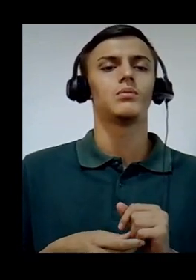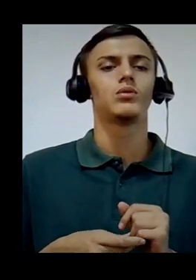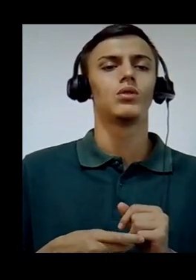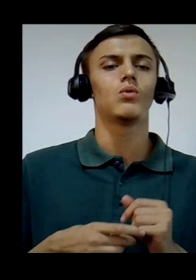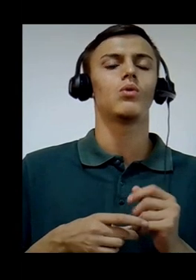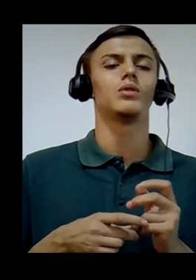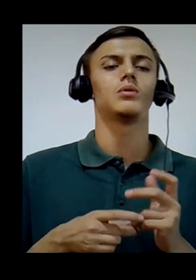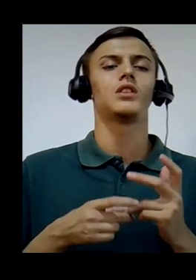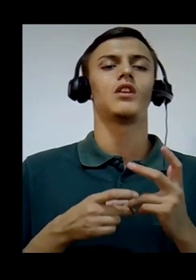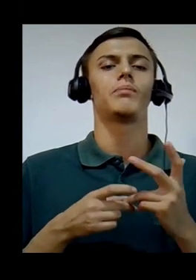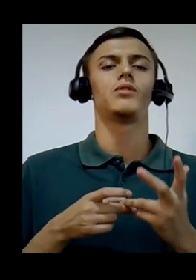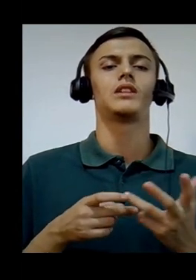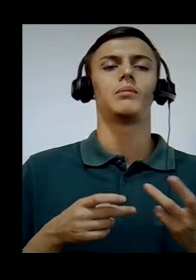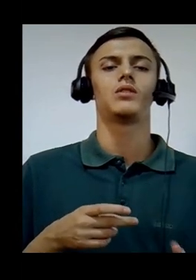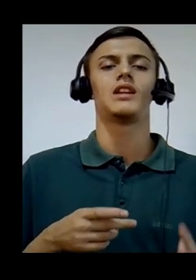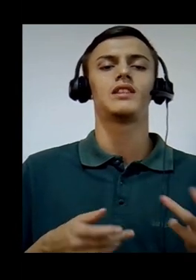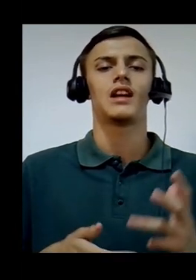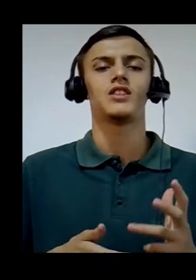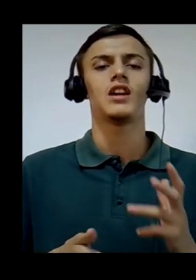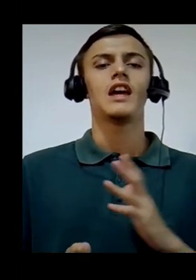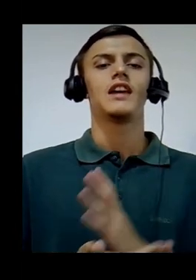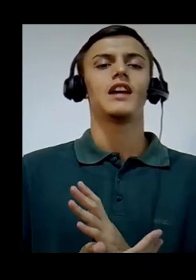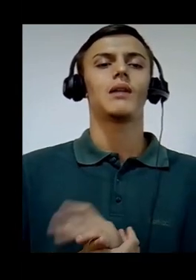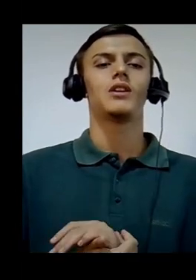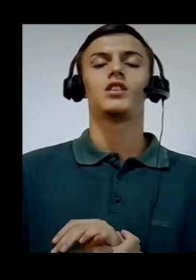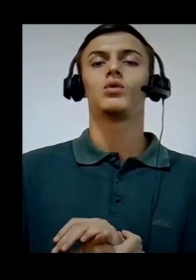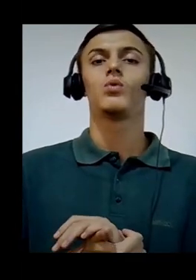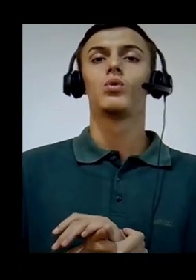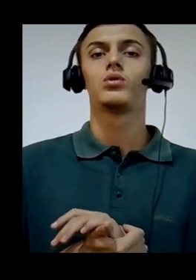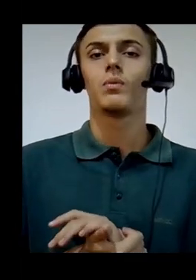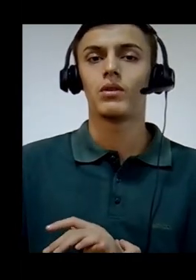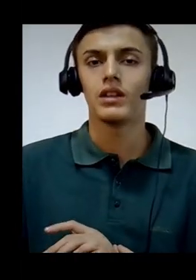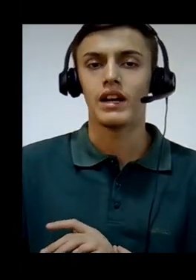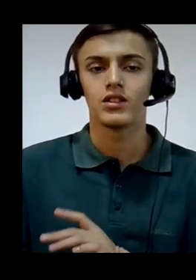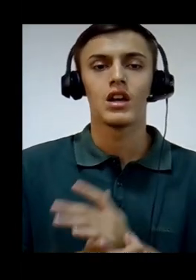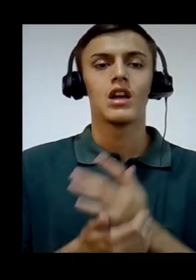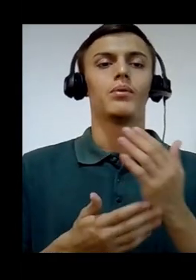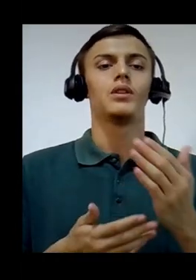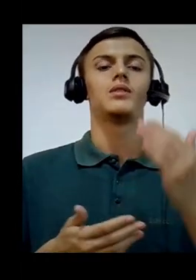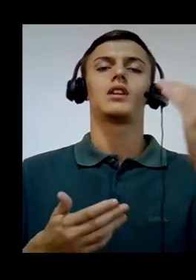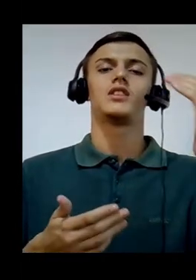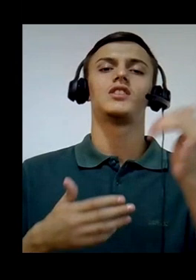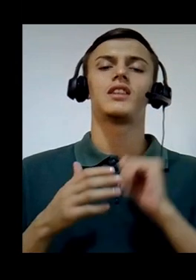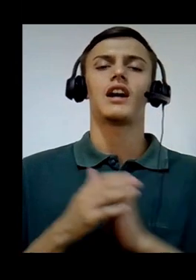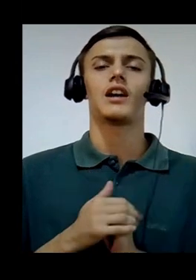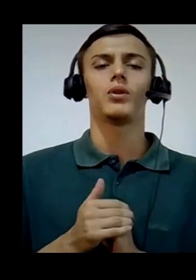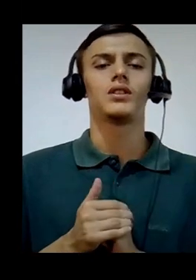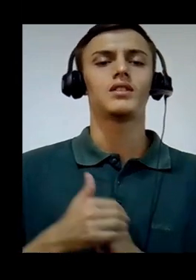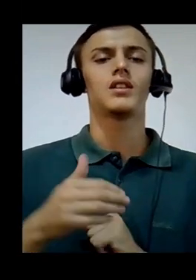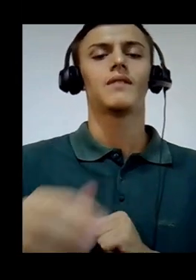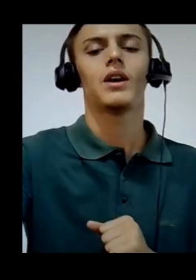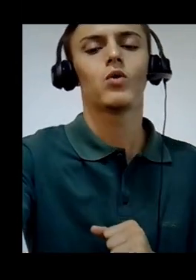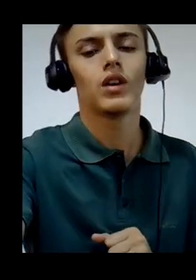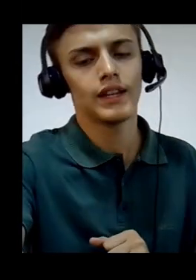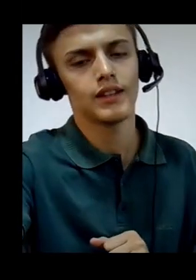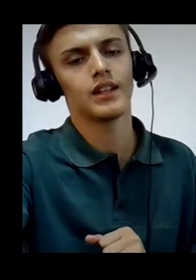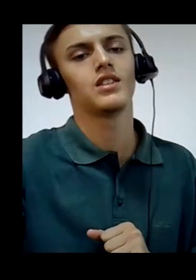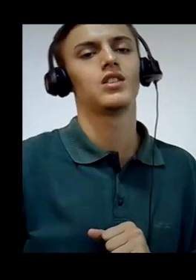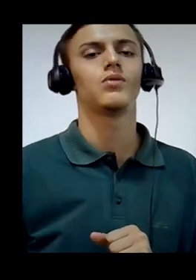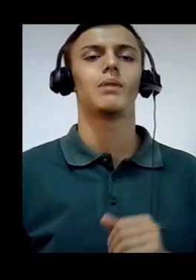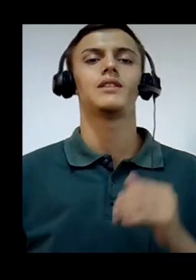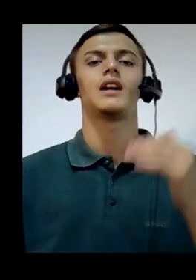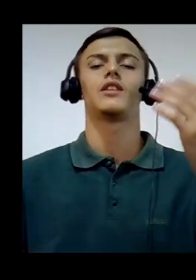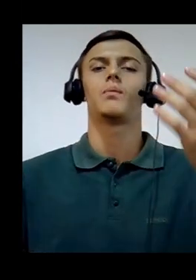eliminado quando se misturam ou não se tem o reaproveitamento e reciclagem e acaba gerando um custo para a unidade. Por isso que a gente destaca a importância da